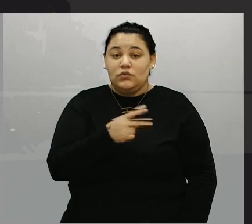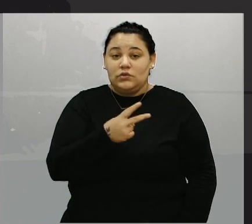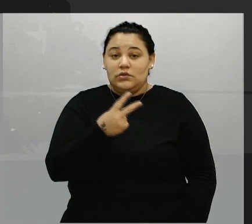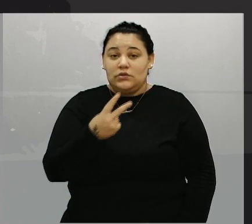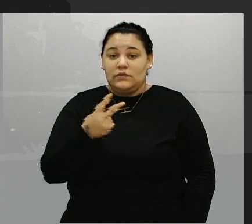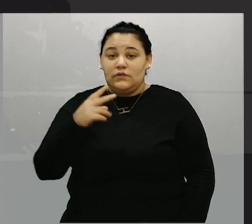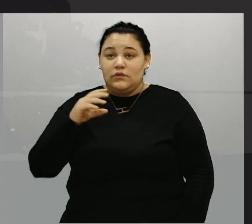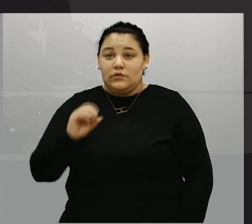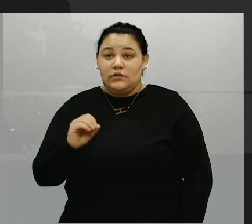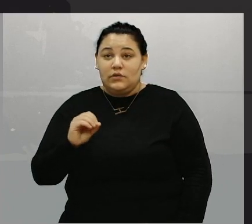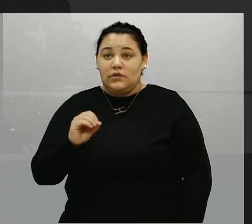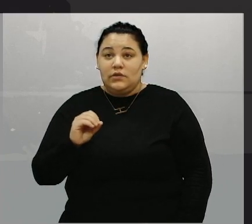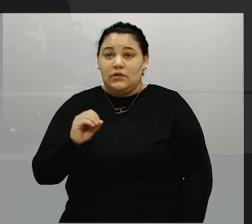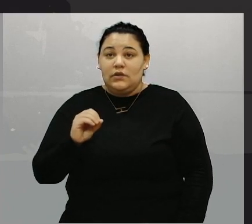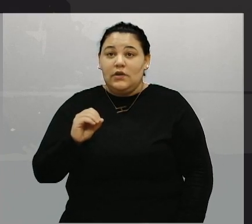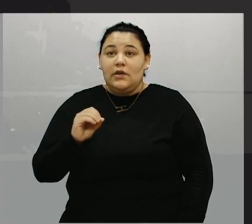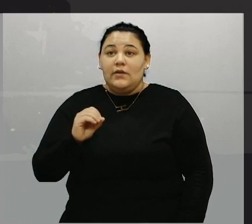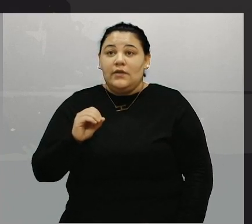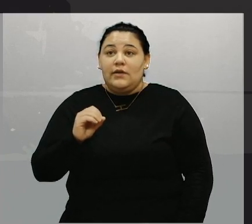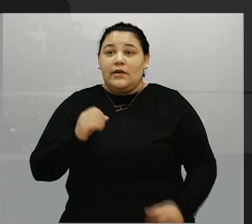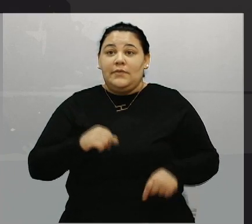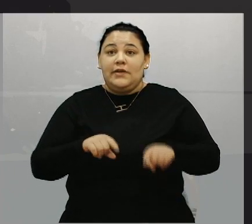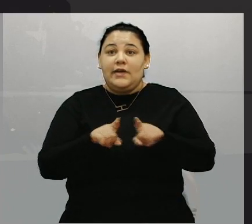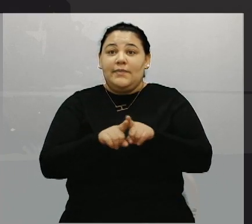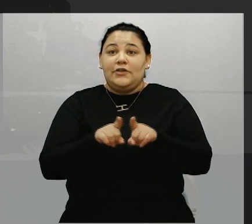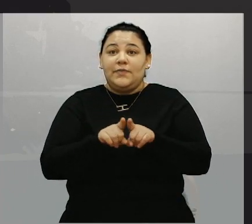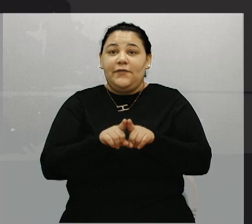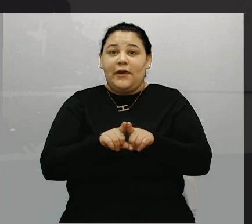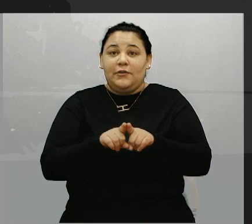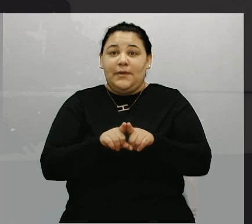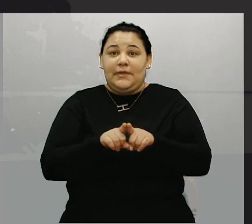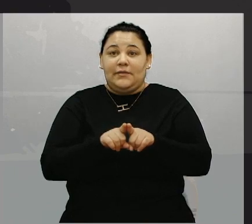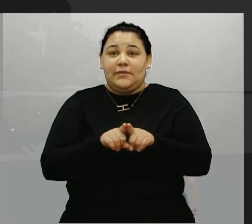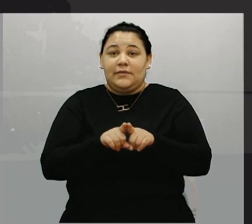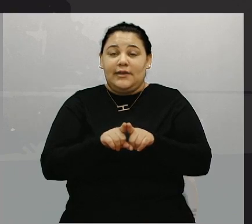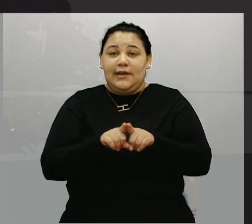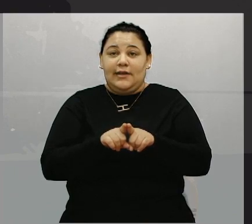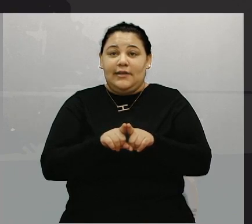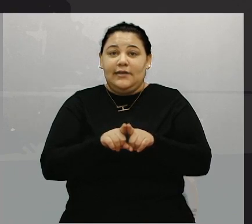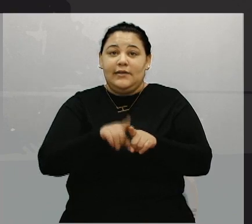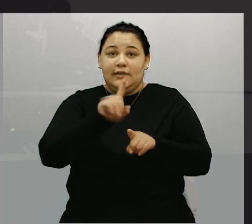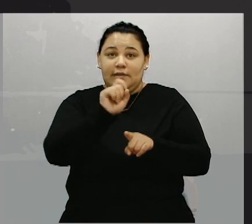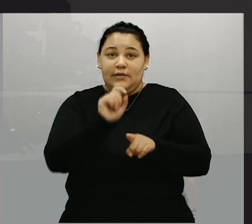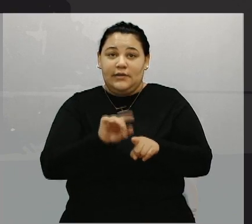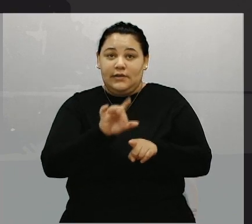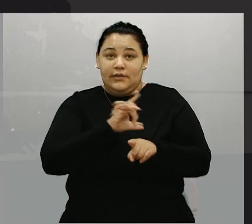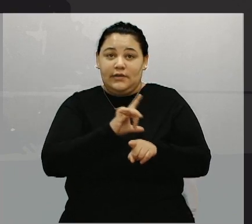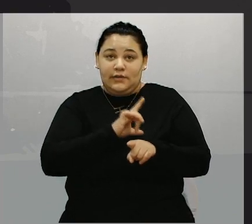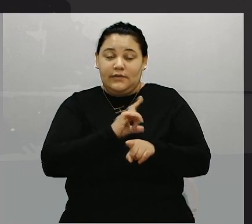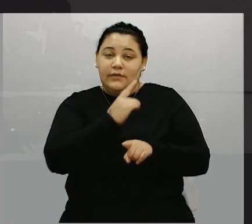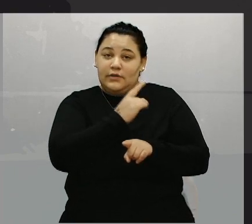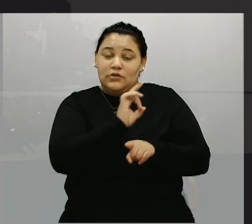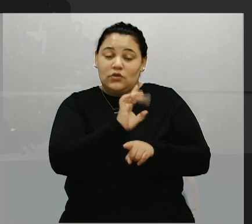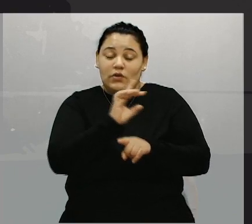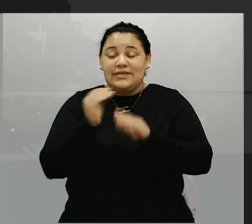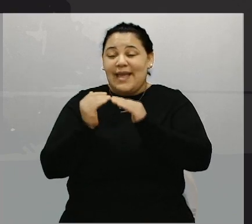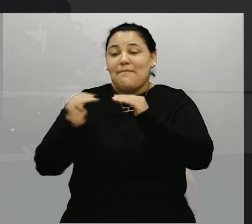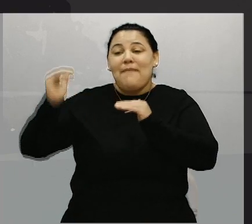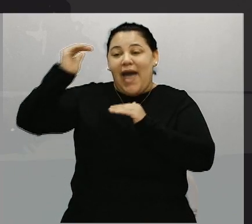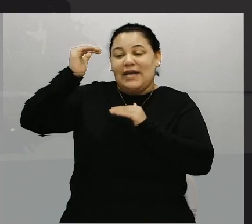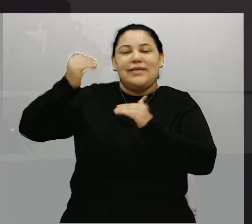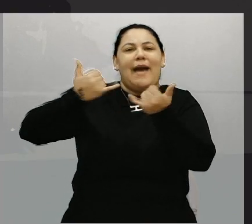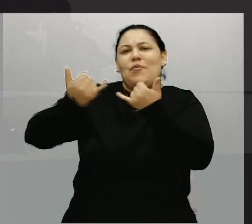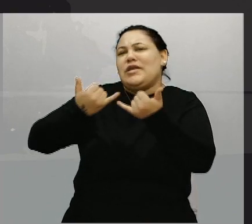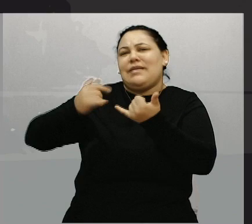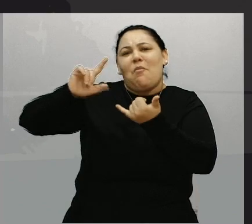6.220. Quem não tem isso vai receber o que tem, quem tem mais vai receber isso. Então, isso é importante que a população